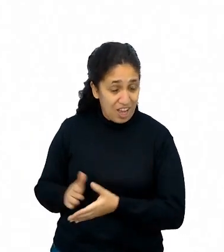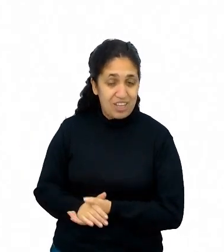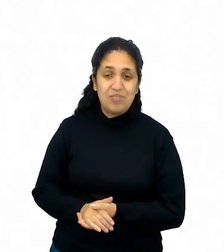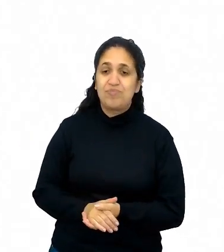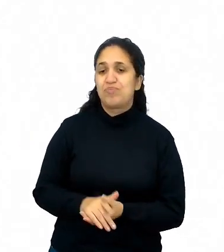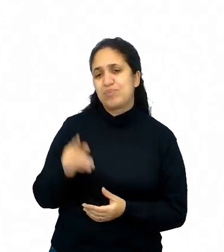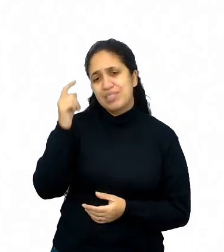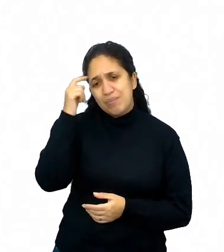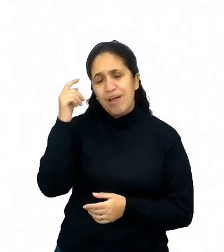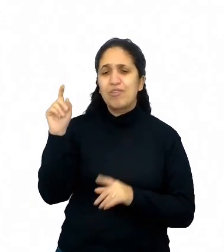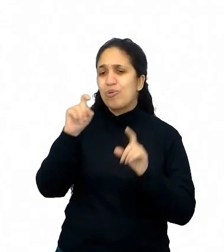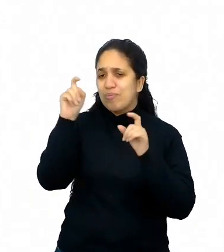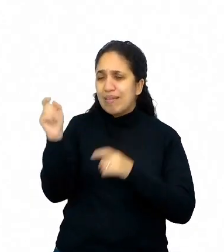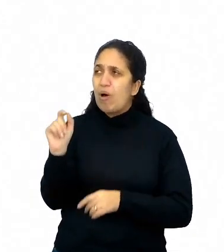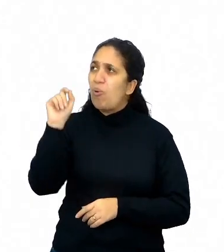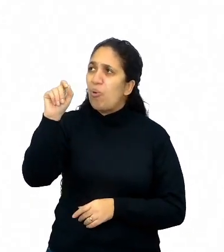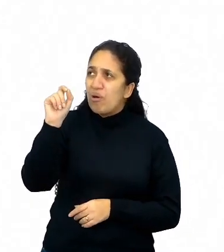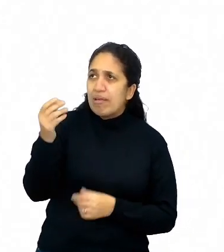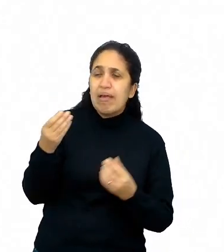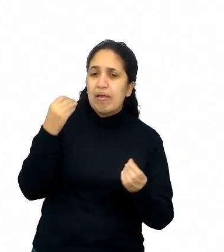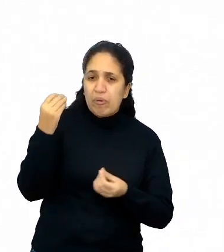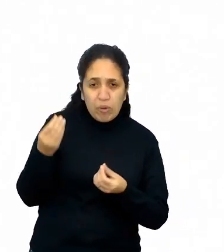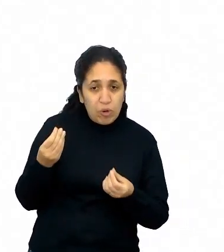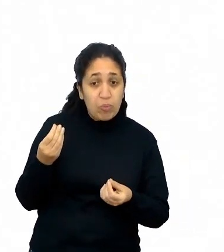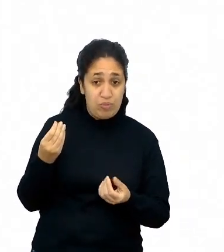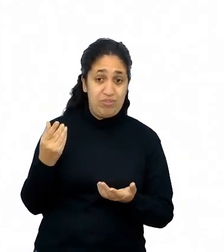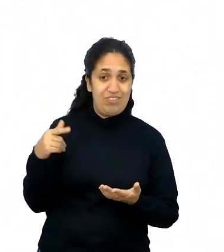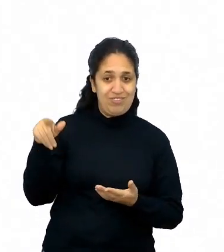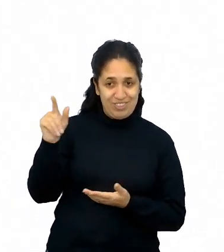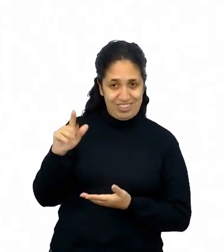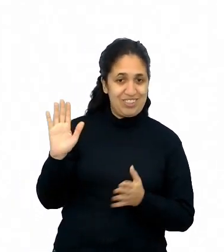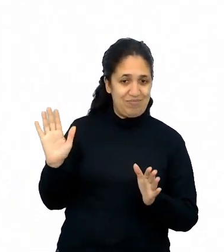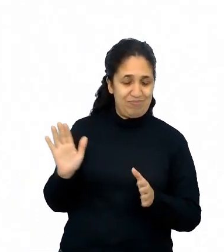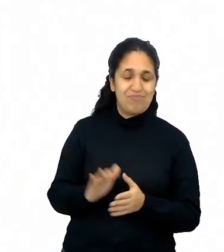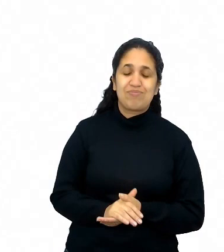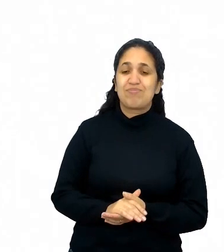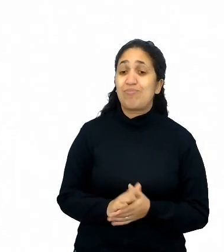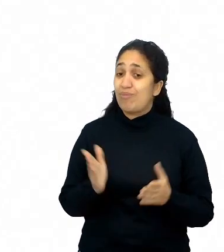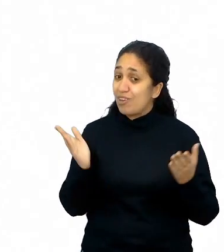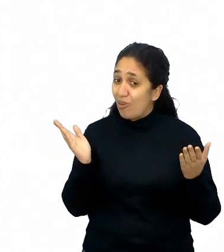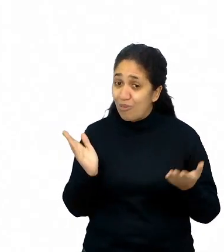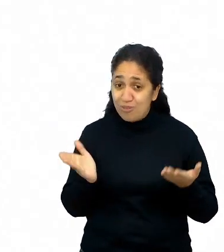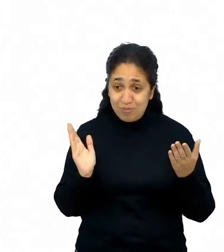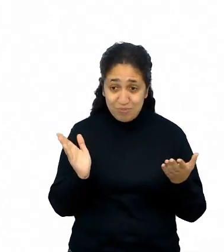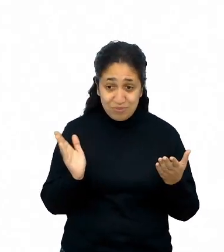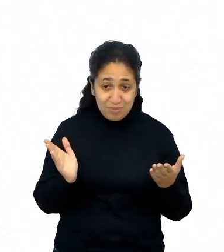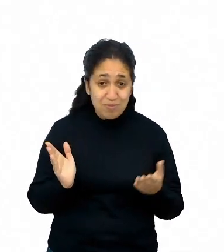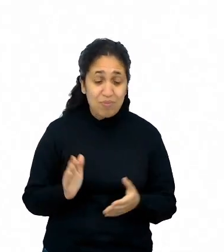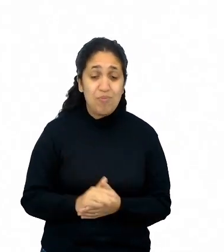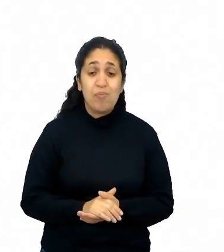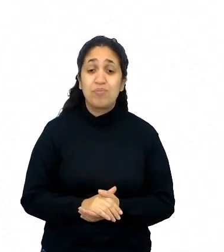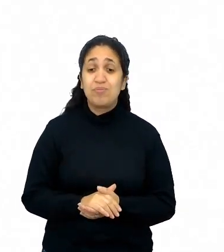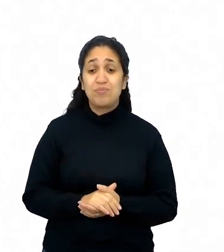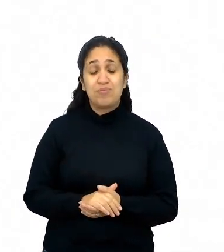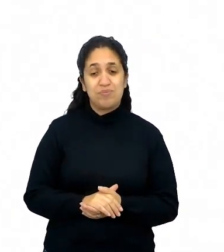pensamento computacional, o que era, como funciona, e vocês fizeram a anotação de vocês. Hoje nós